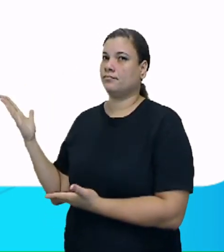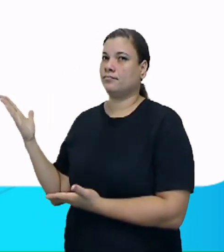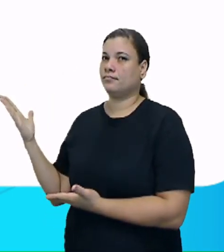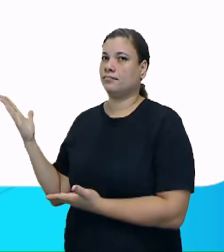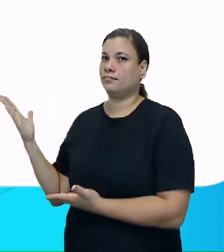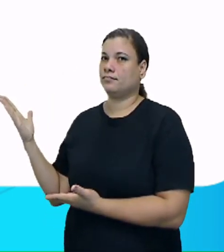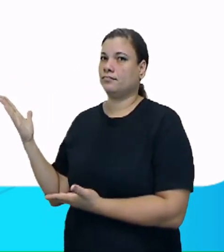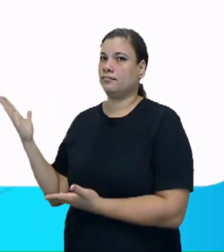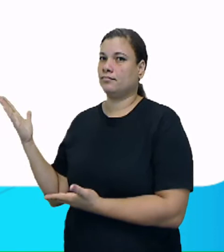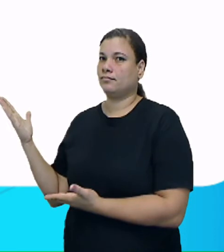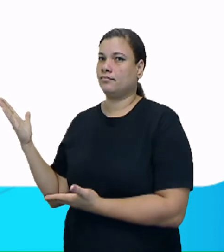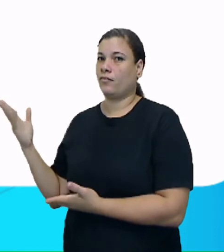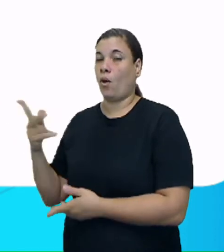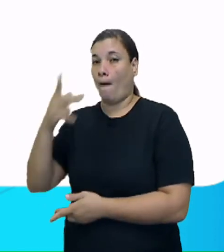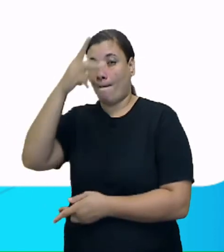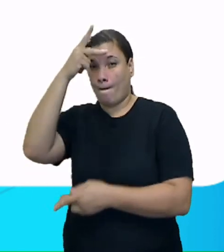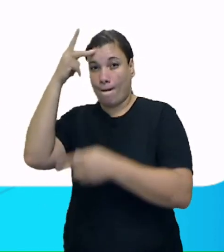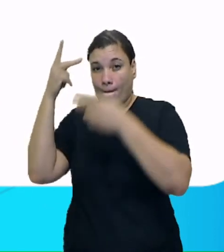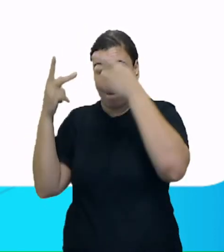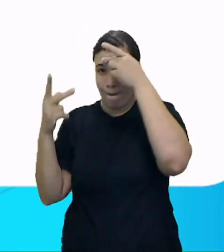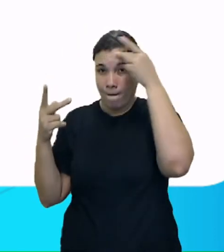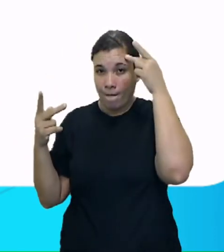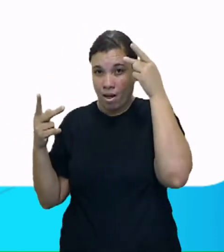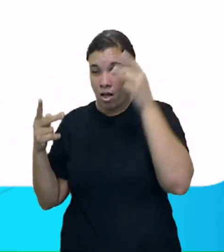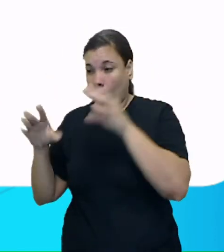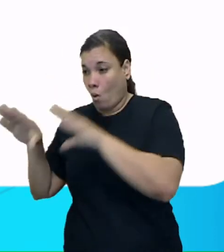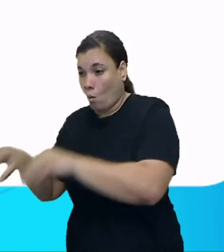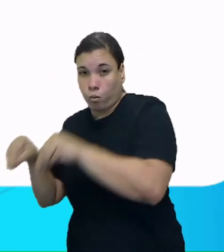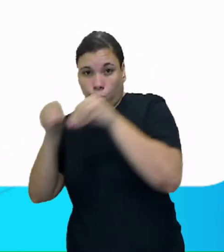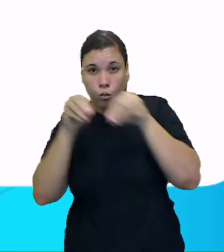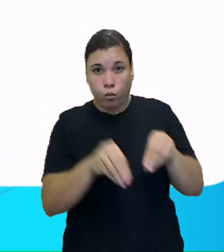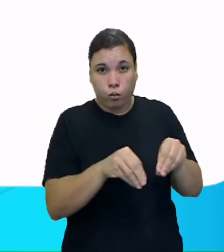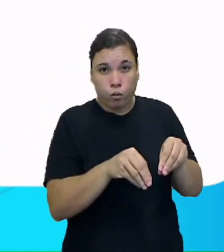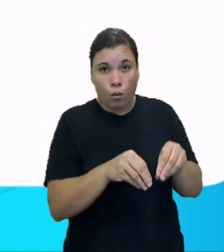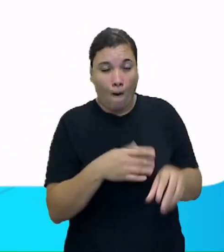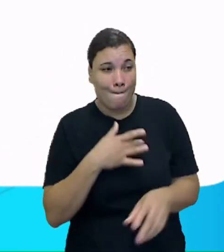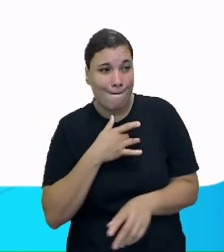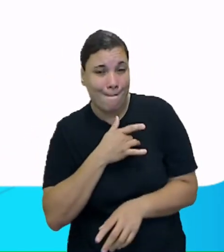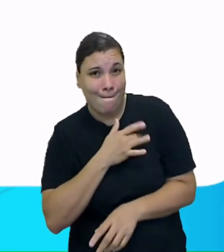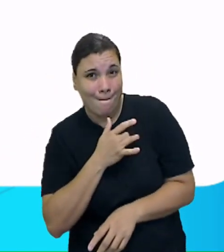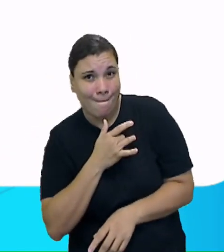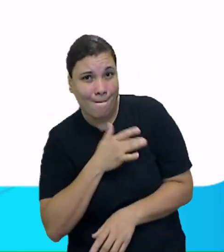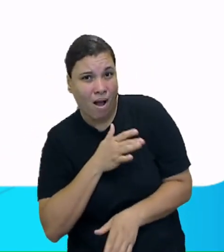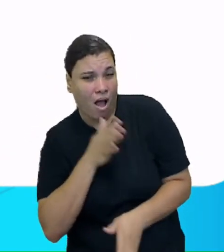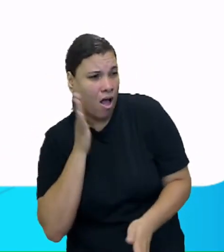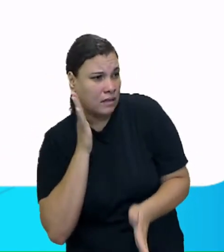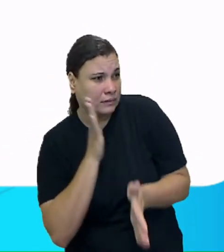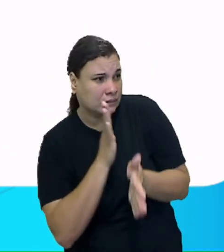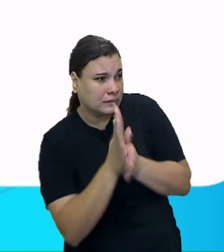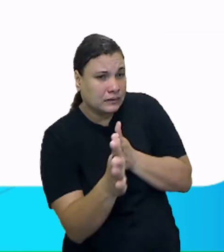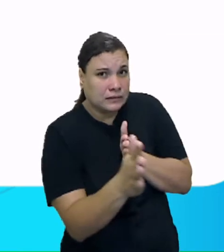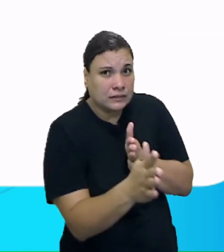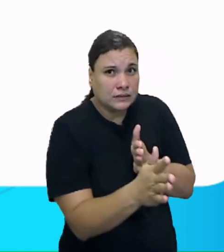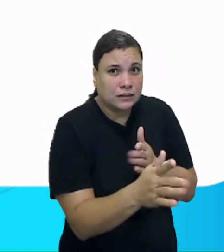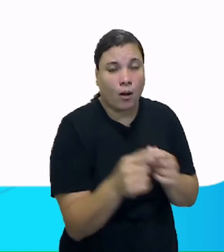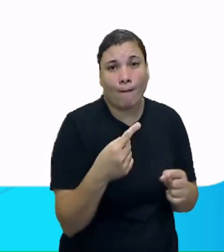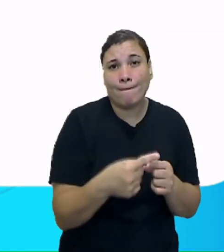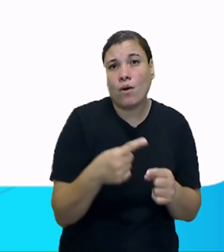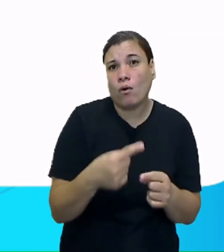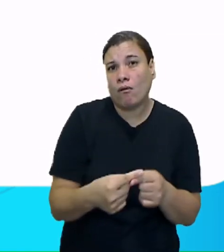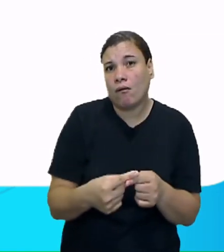Refugiados. Qualquer pessoa que, temendo ser perseguida por motivos de